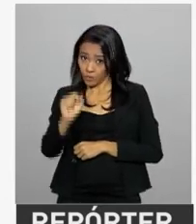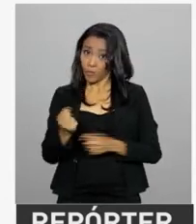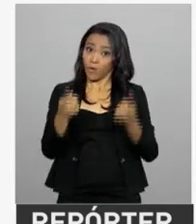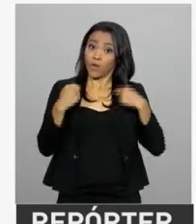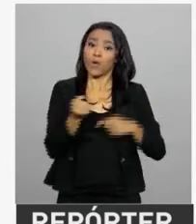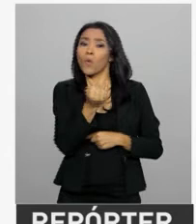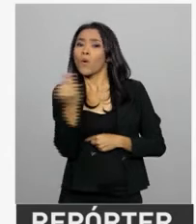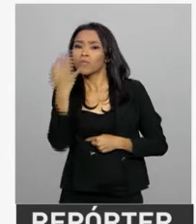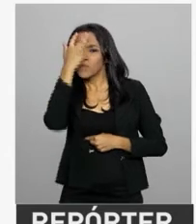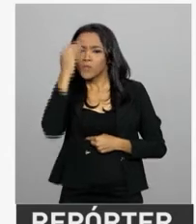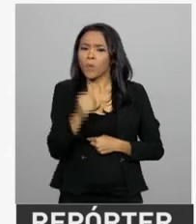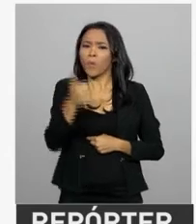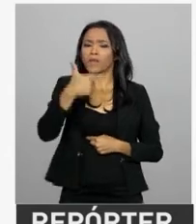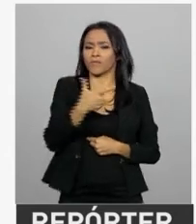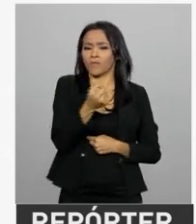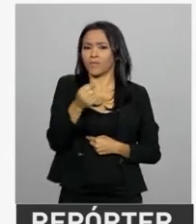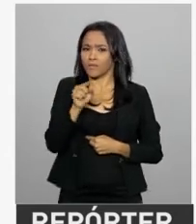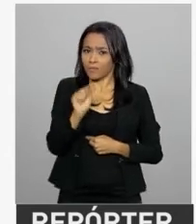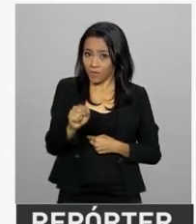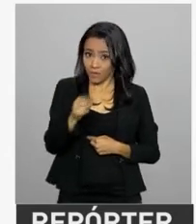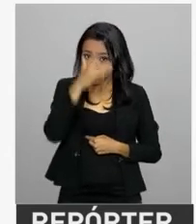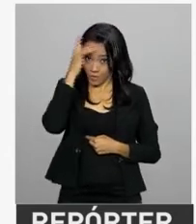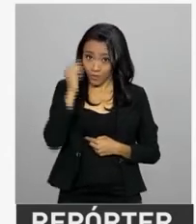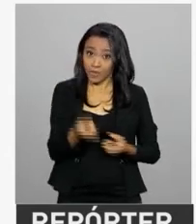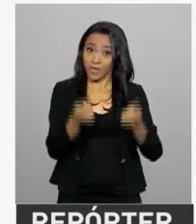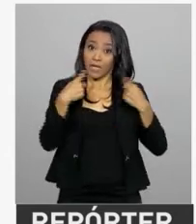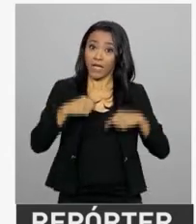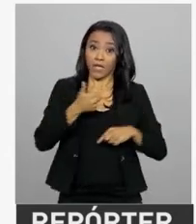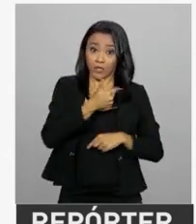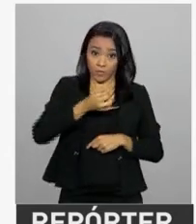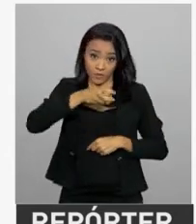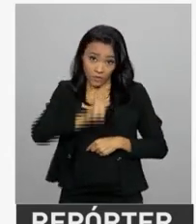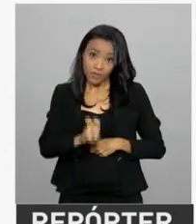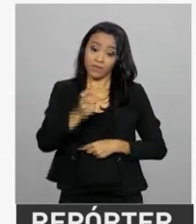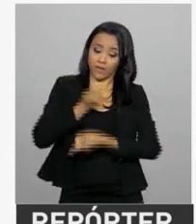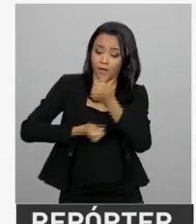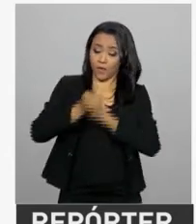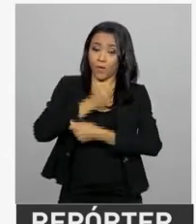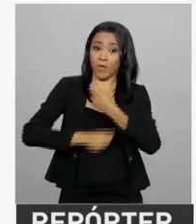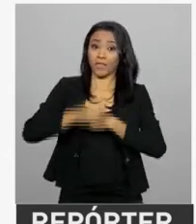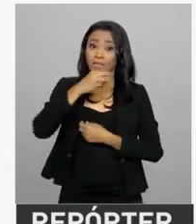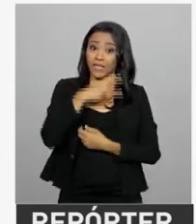país é de quase 200 mil habitantes. Em 2015, a economia somou